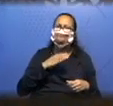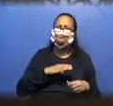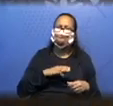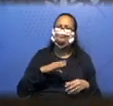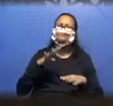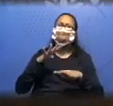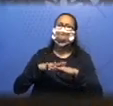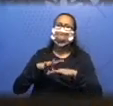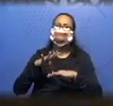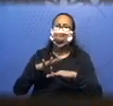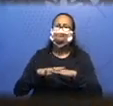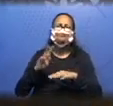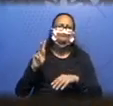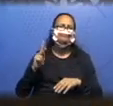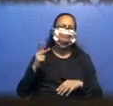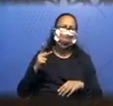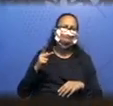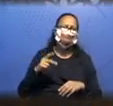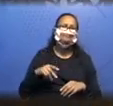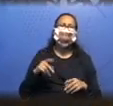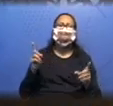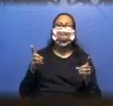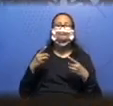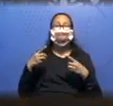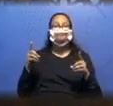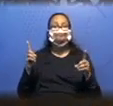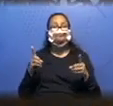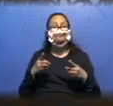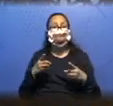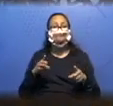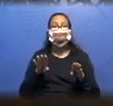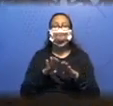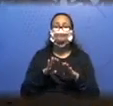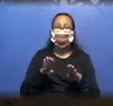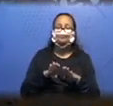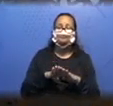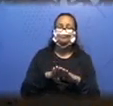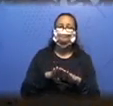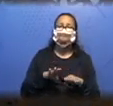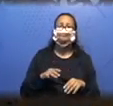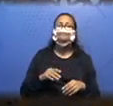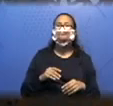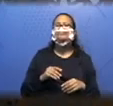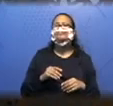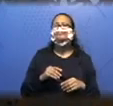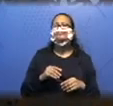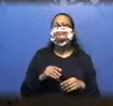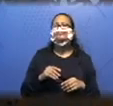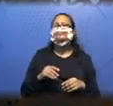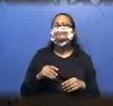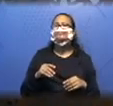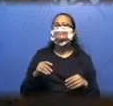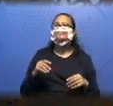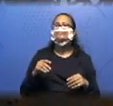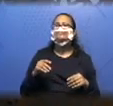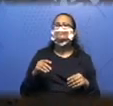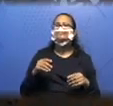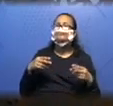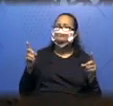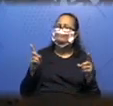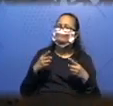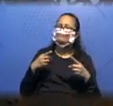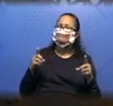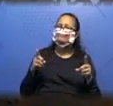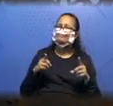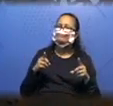aparece na história, já vi em matemática, tá? E aquela música Pindorama também são deles. Então, relacionado